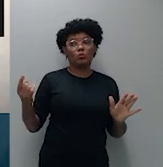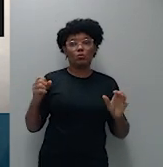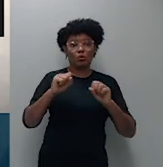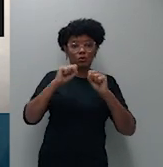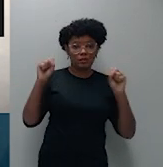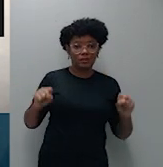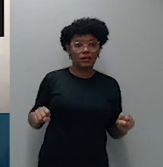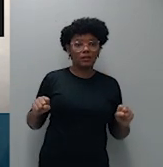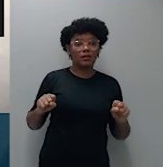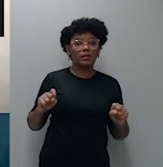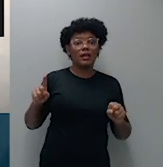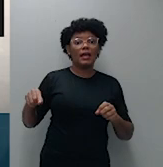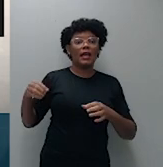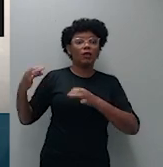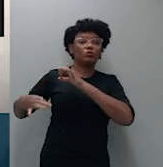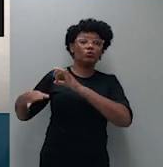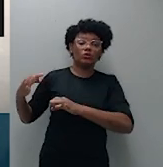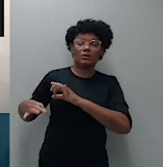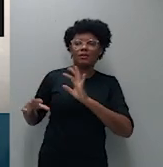mesmo